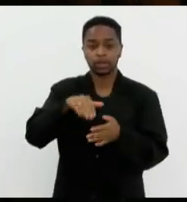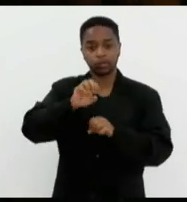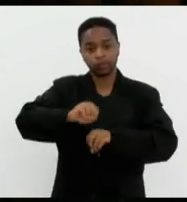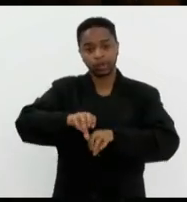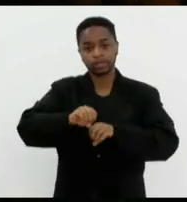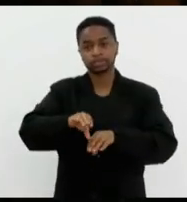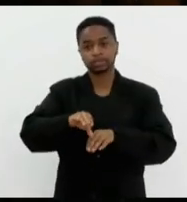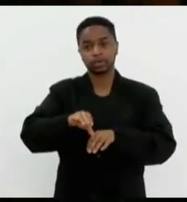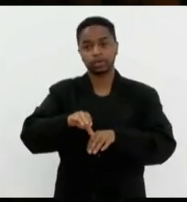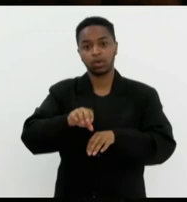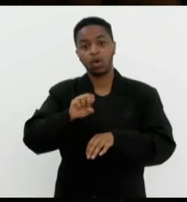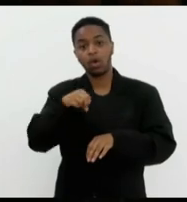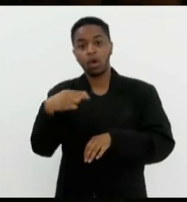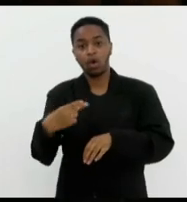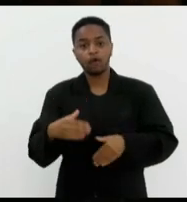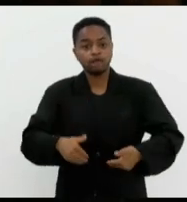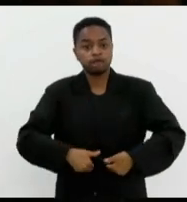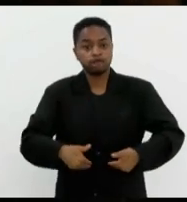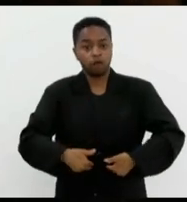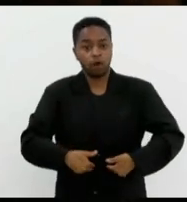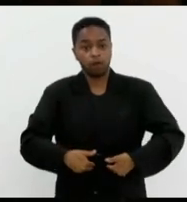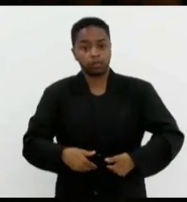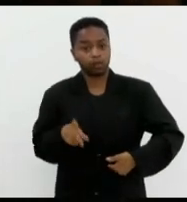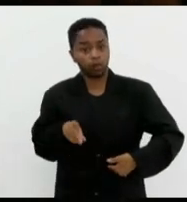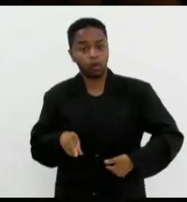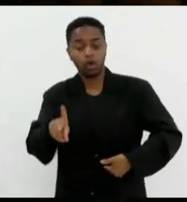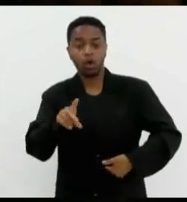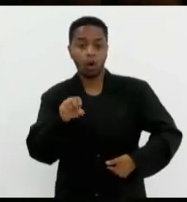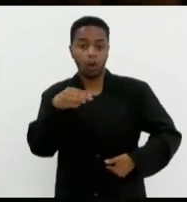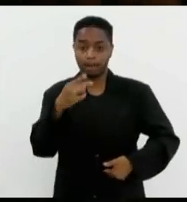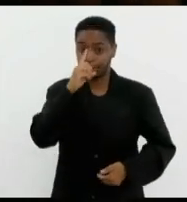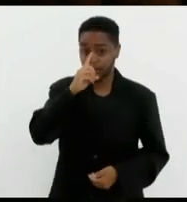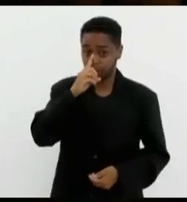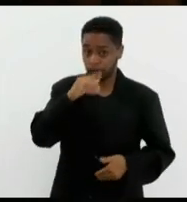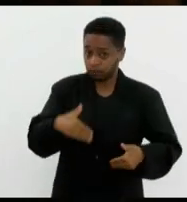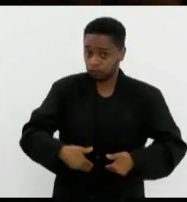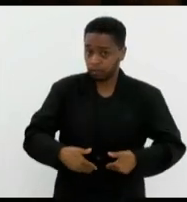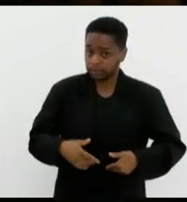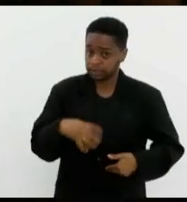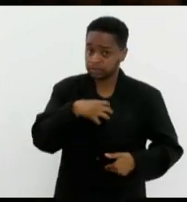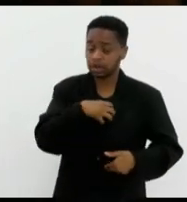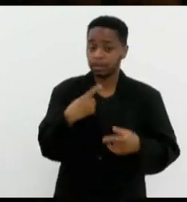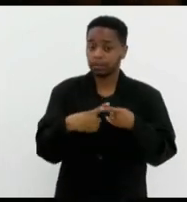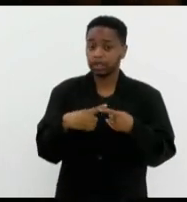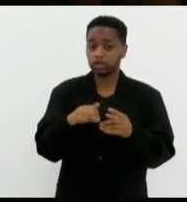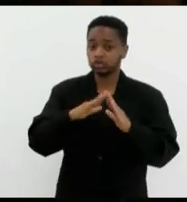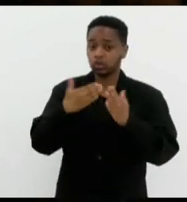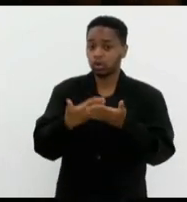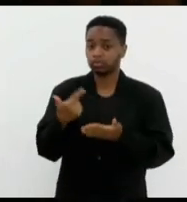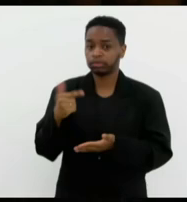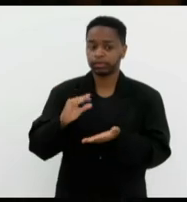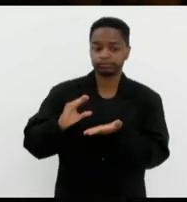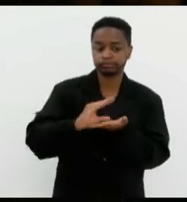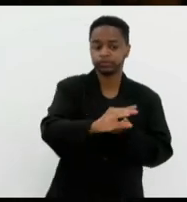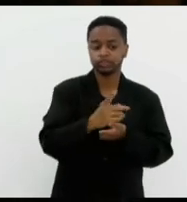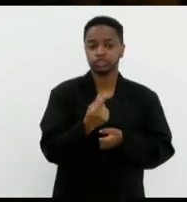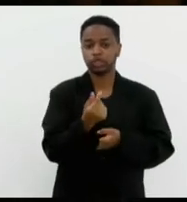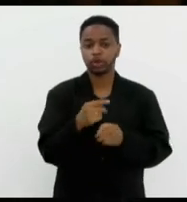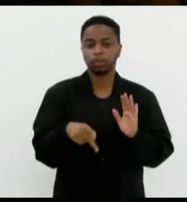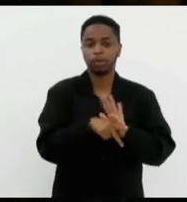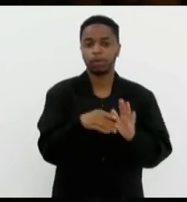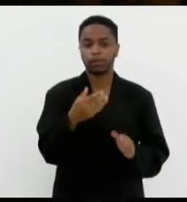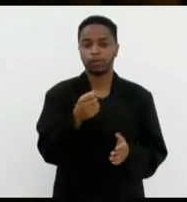estão ou passando fome, ou com risco de passar fome, porque as escolas não receberam o dinheiro da merenda, e a